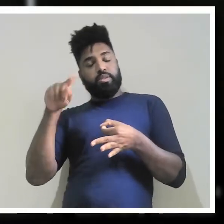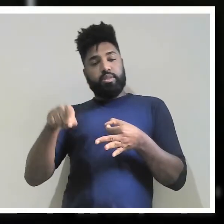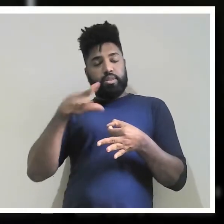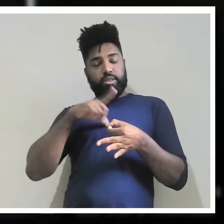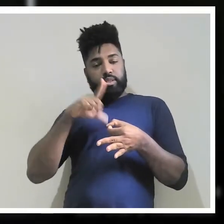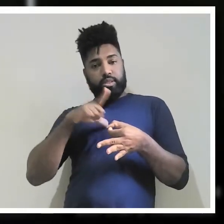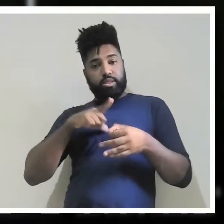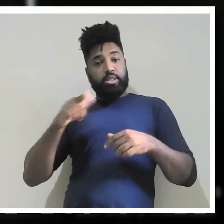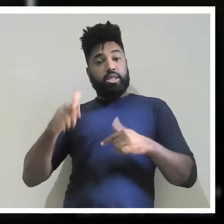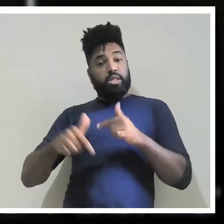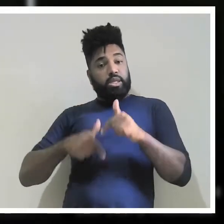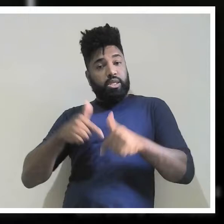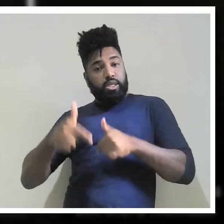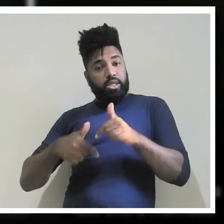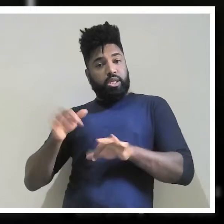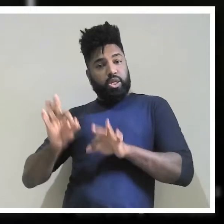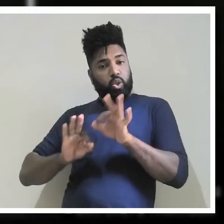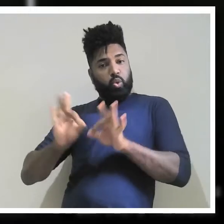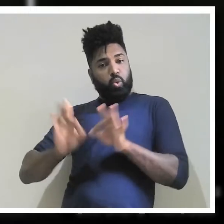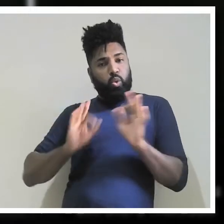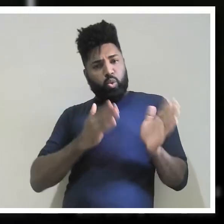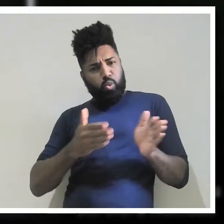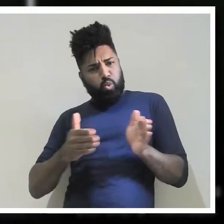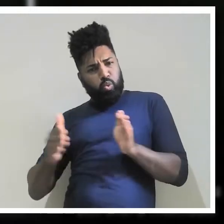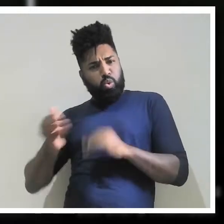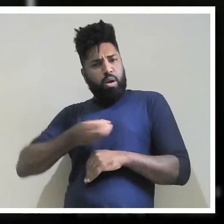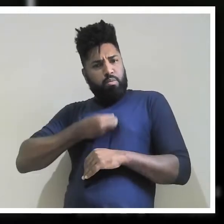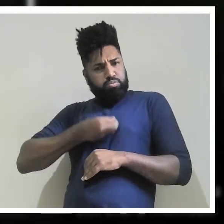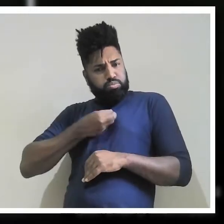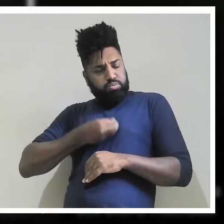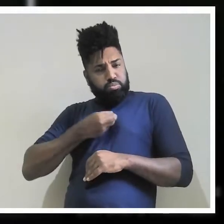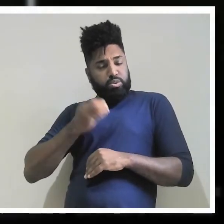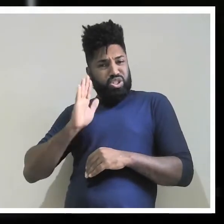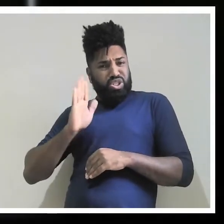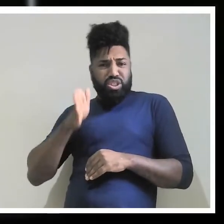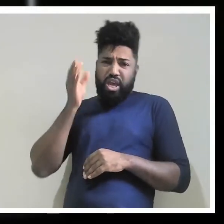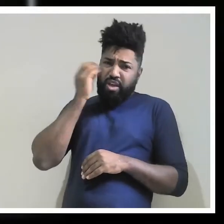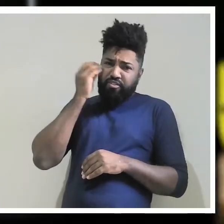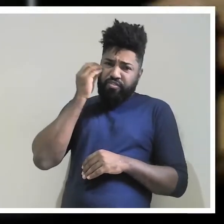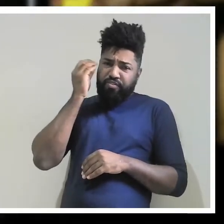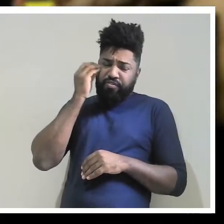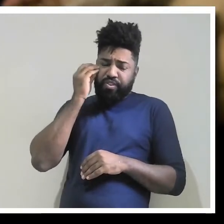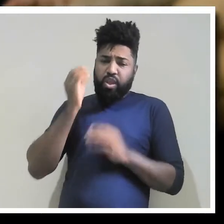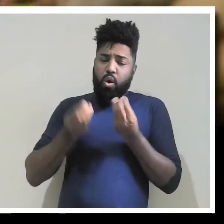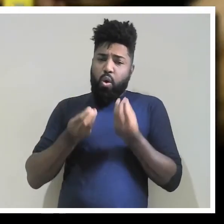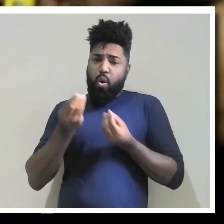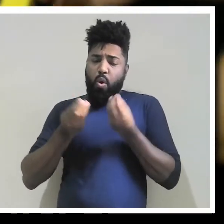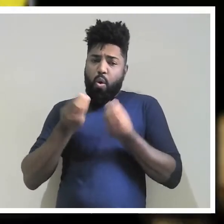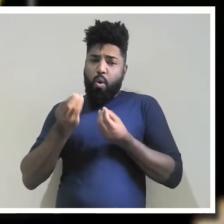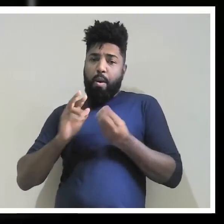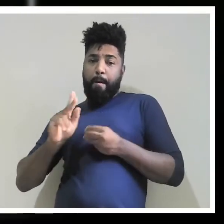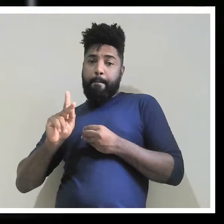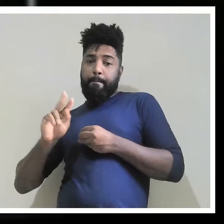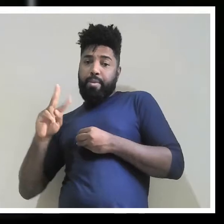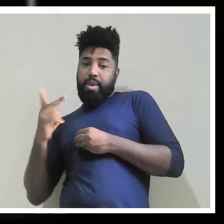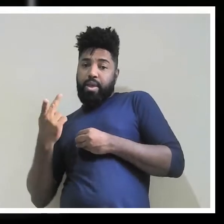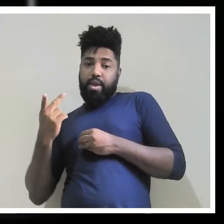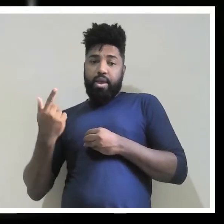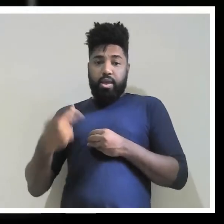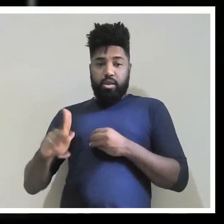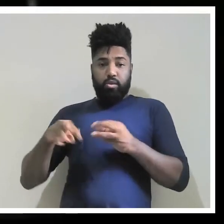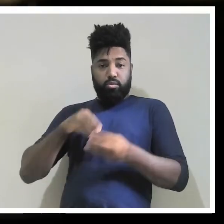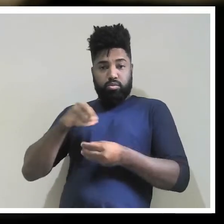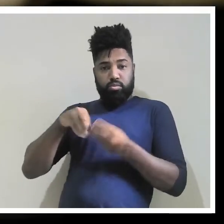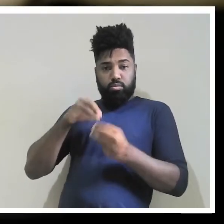se procedendo, eu diria até para verificar se está funcionando, seria a gente conferir periodicamente o pH da solução. Aqui eu vou